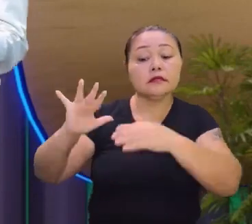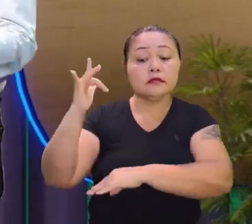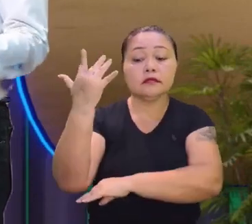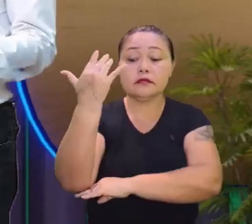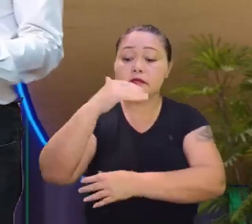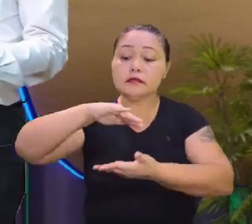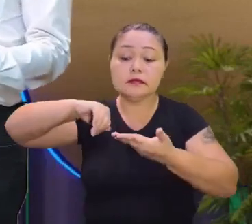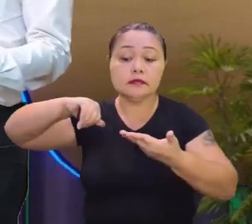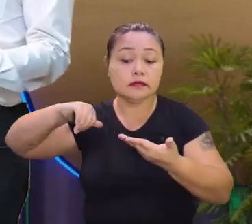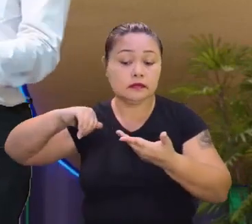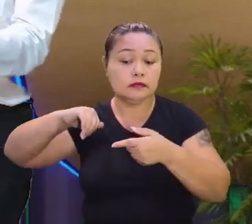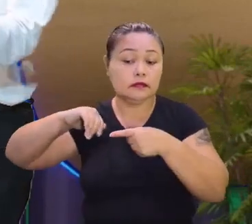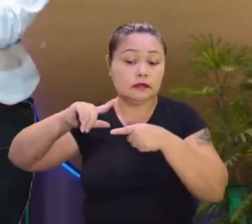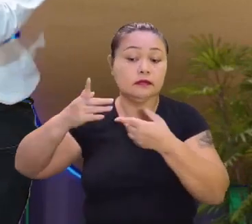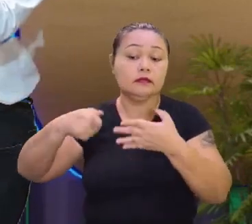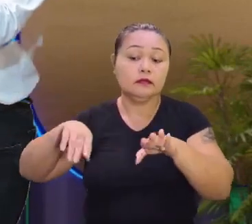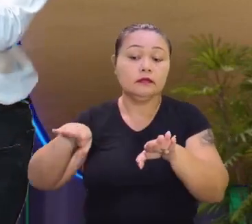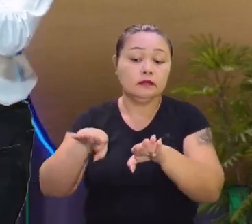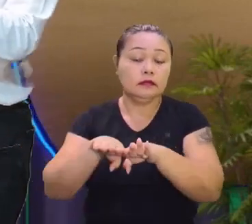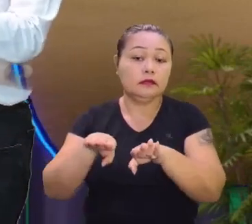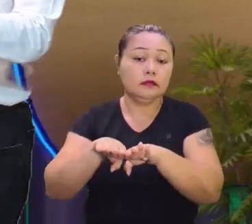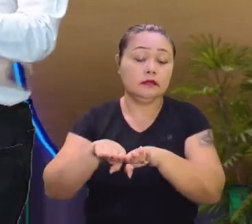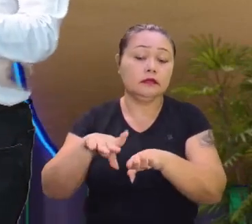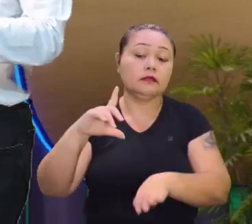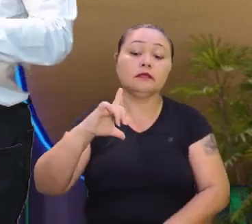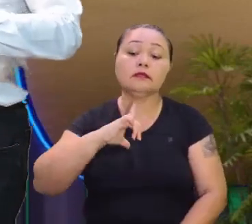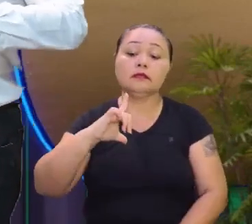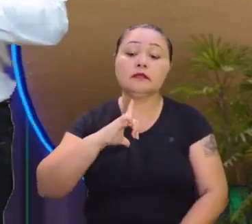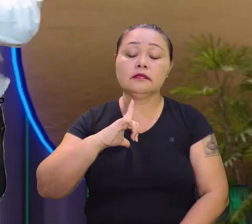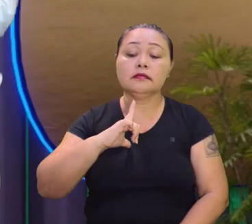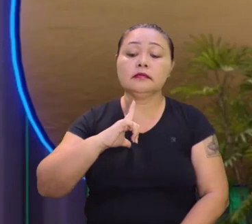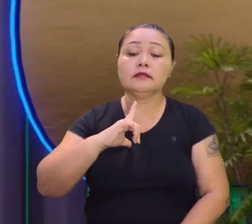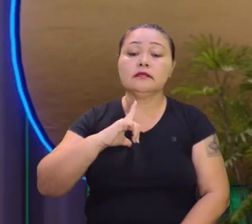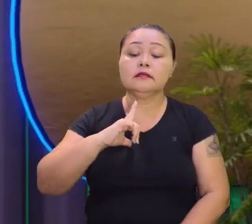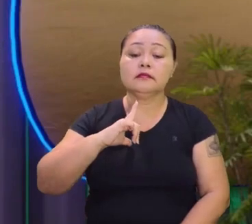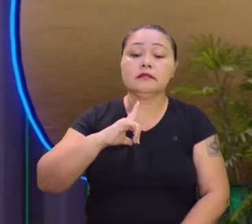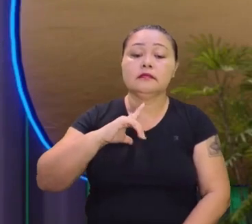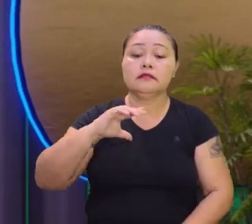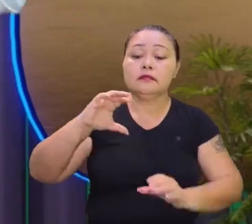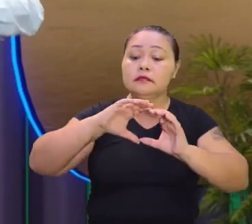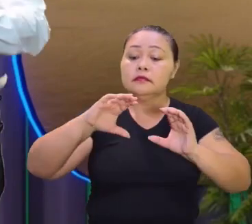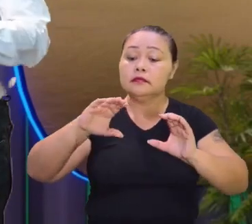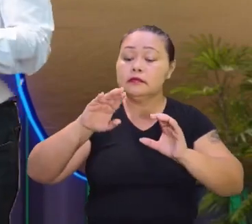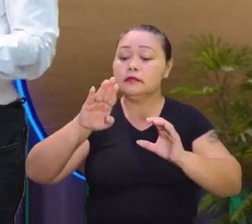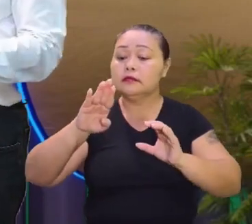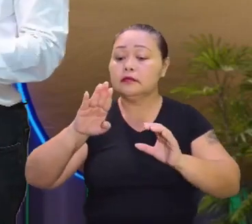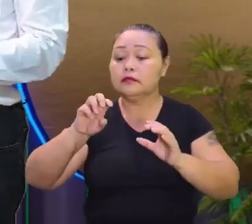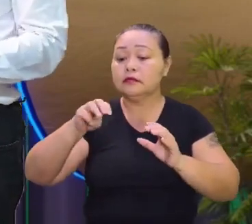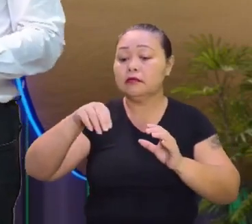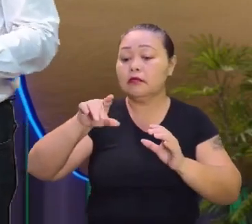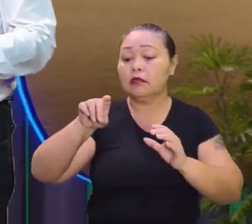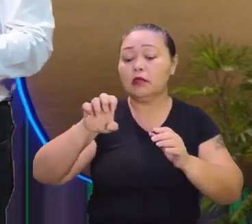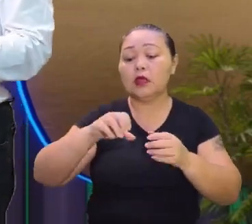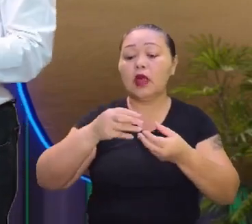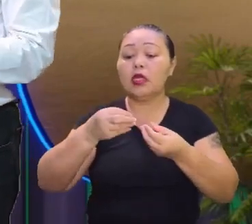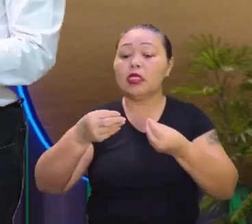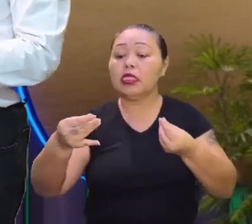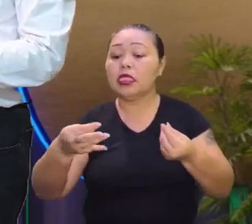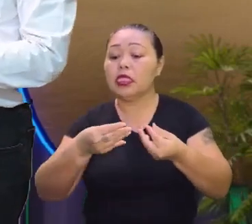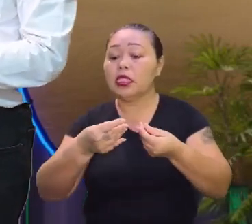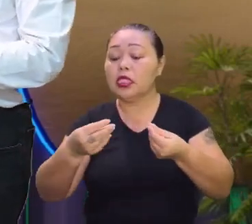floresta. Exatamente. E também você tem aquela madeira, aqueles restos vegetais ali que